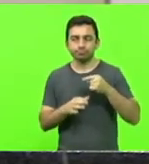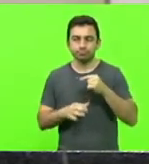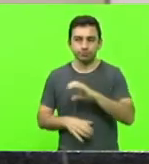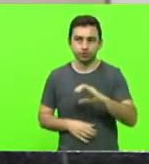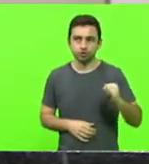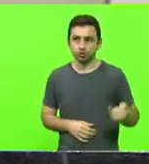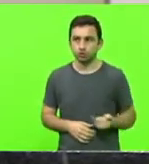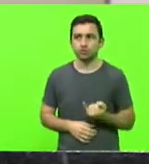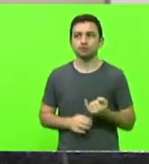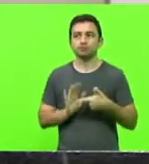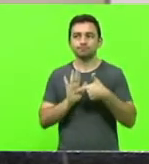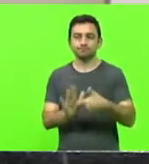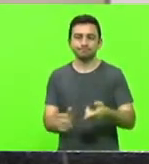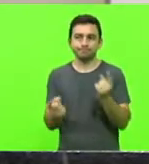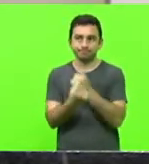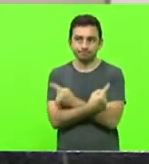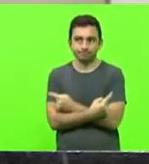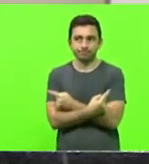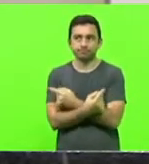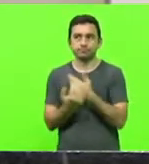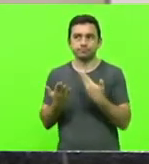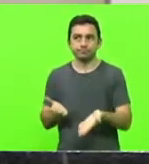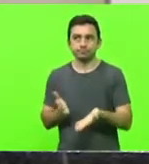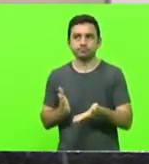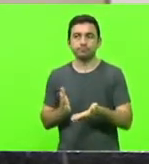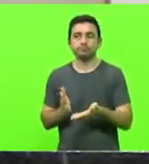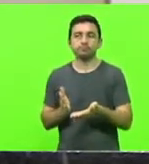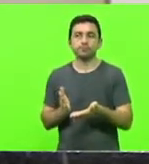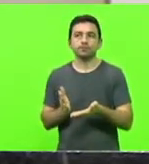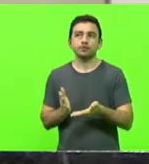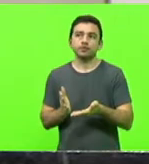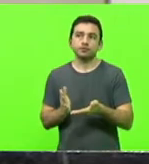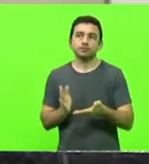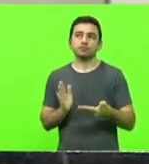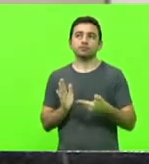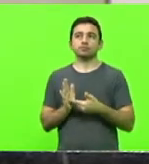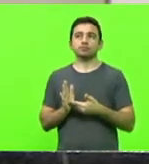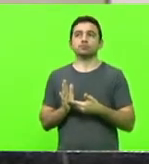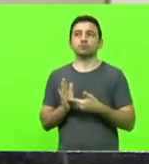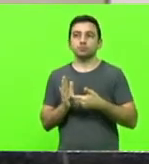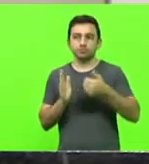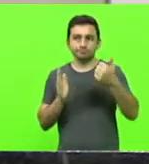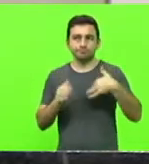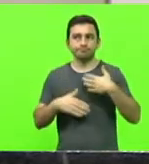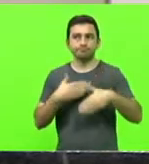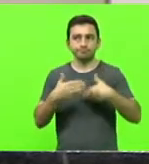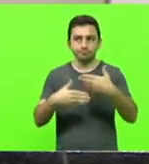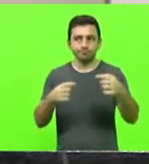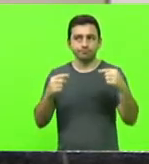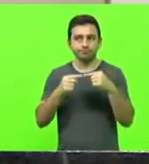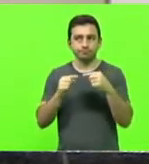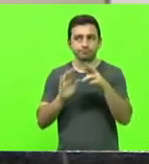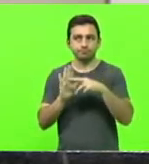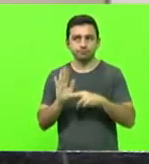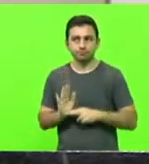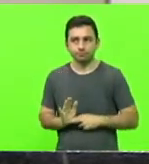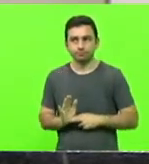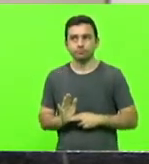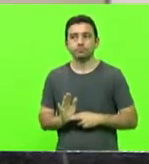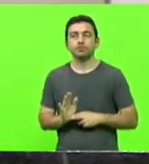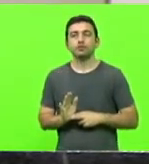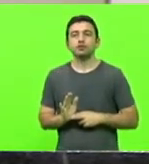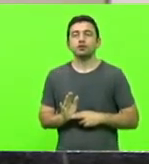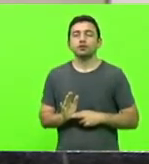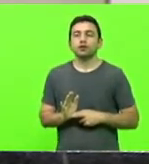pareceres contrários às seguintes matérias e que as mesmas terão seus encaminhamentos conforme o regimento interno. Projeto de